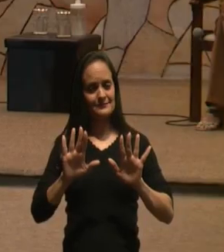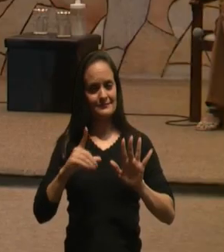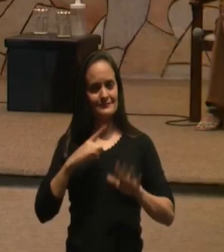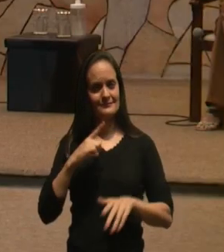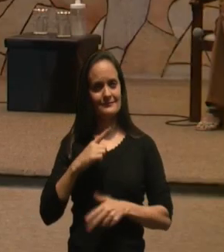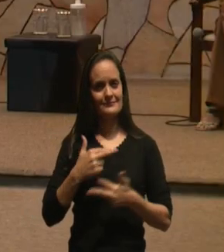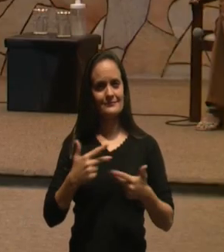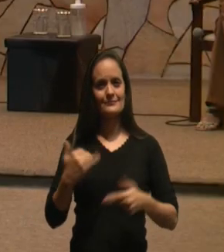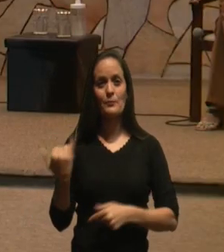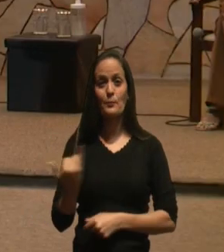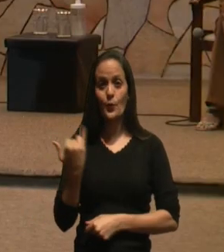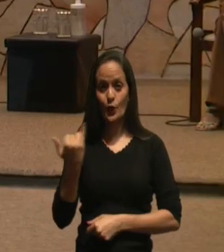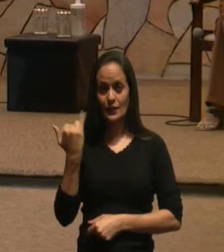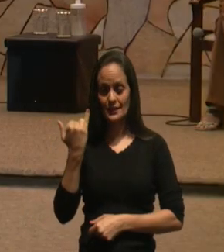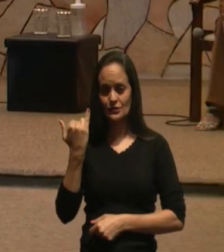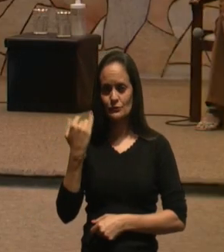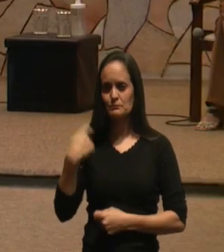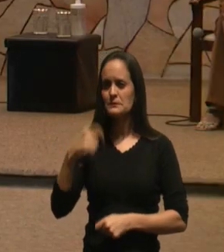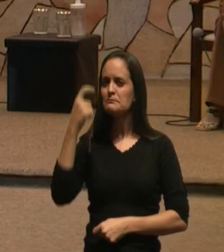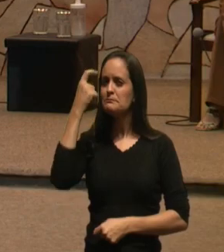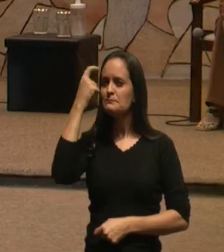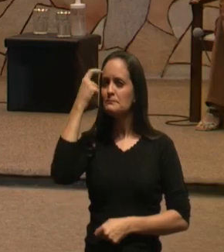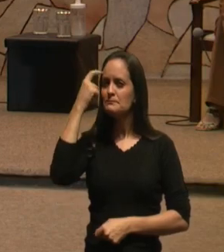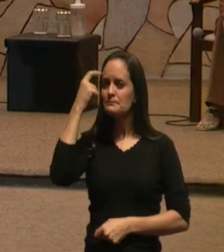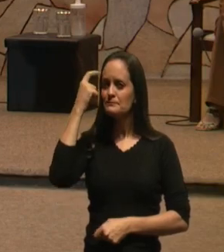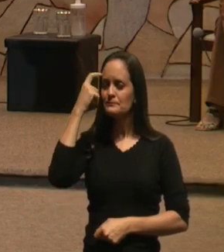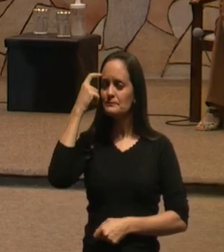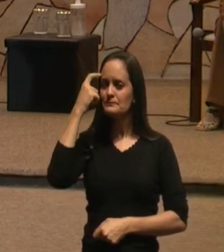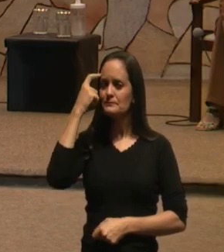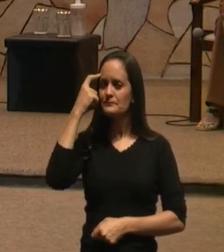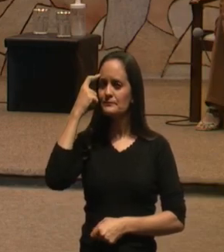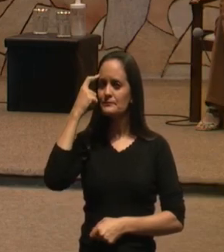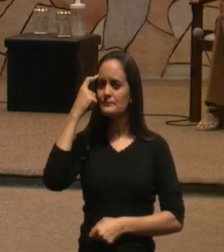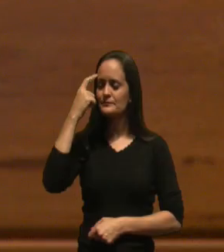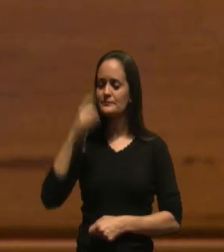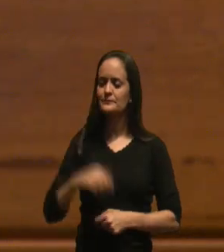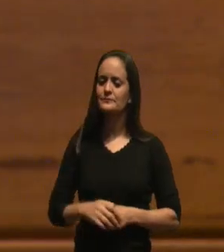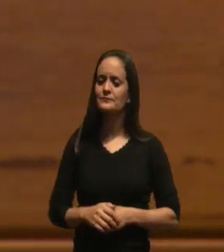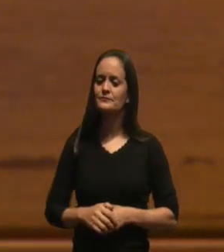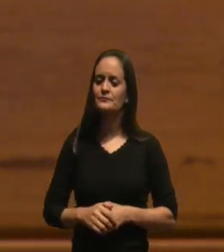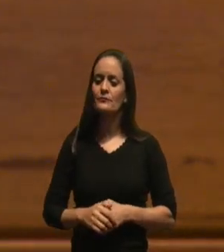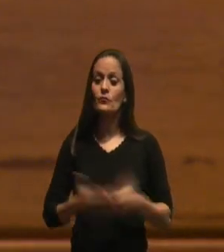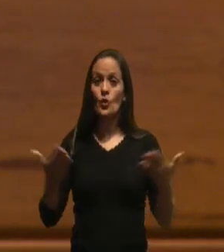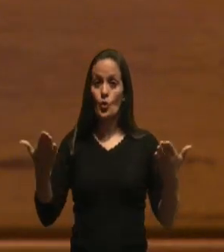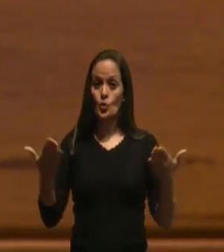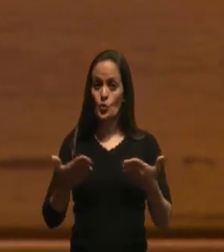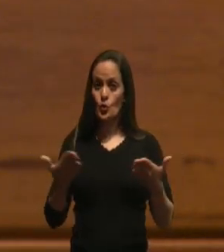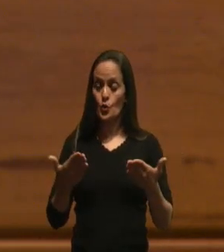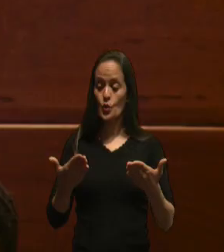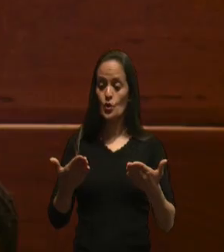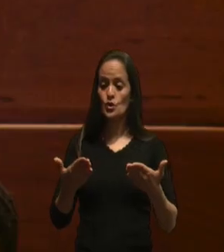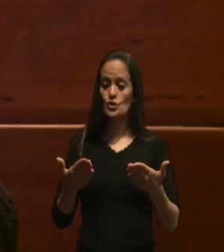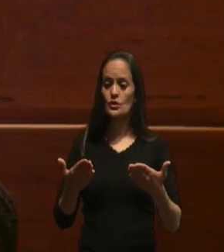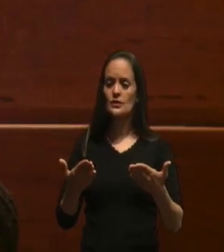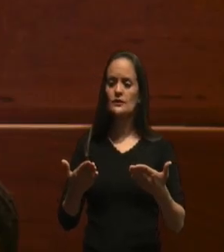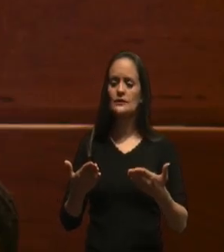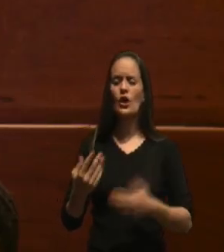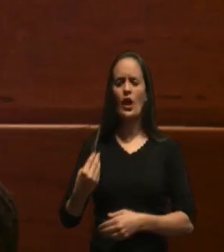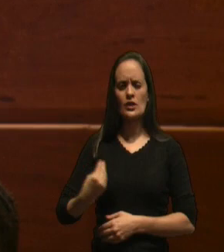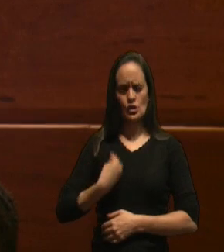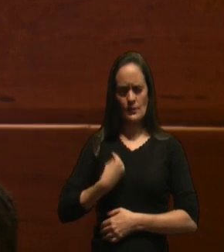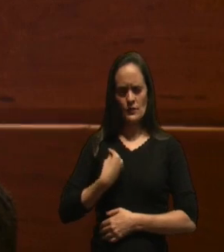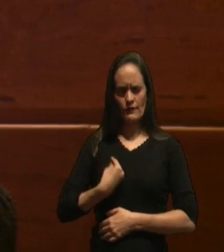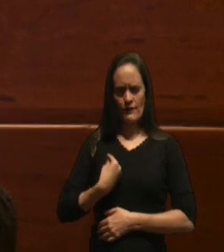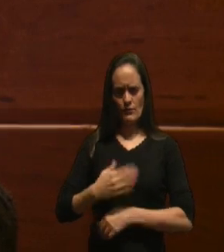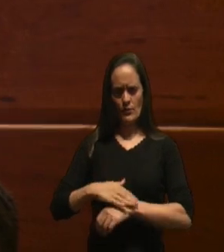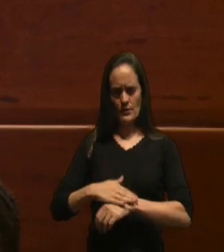que é? E nós precisamos pensar nisto. Hoje, mais do que nunca, nós estamos vivendo dias em que nós